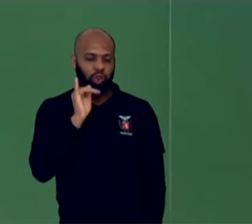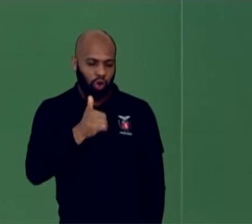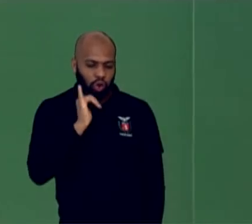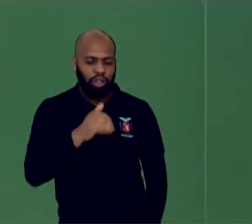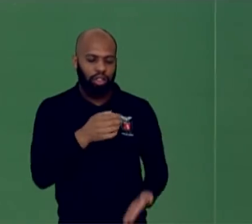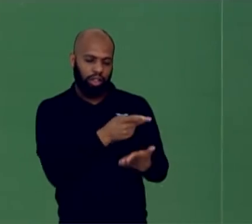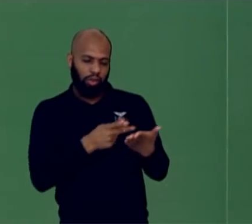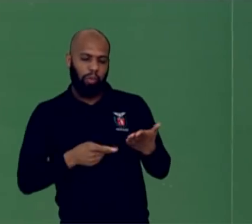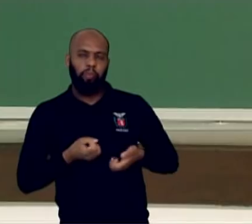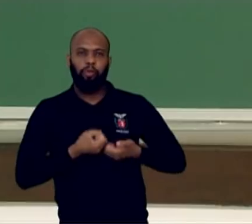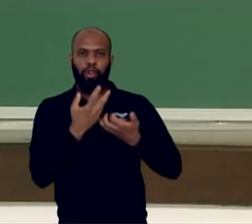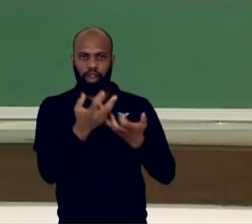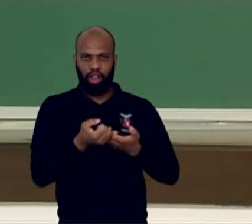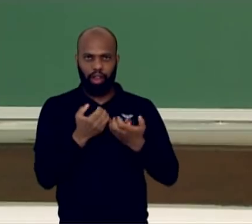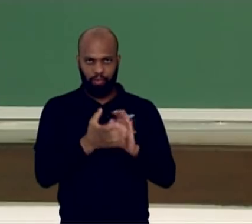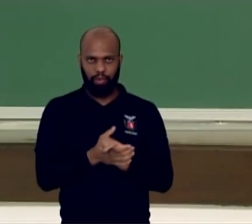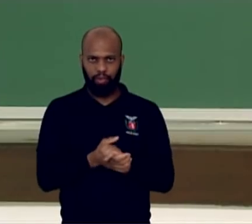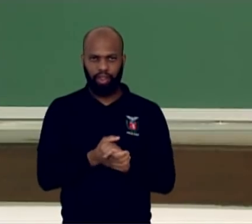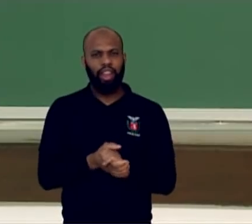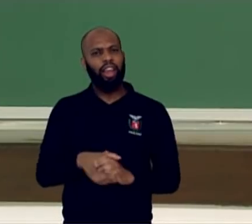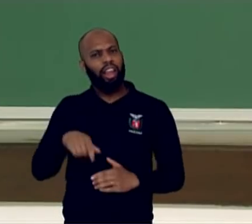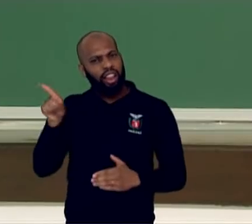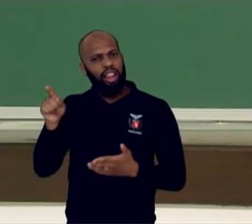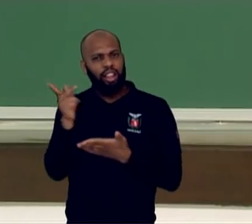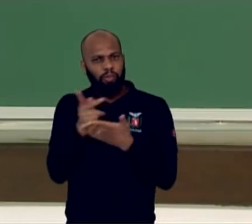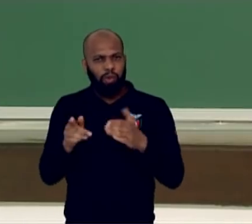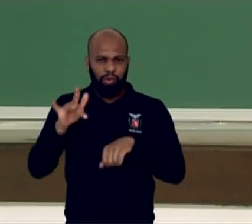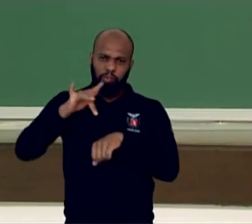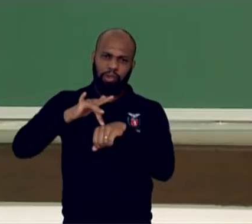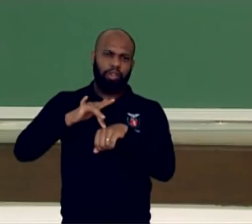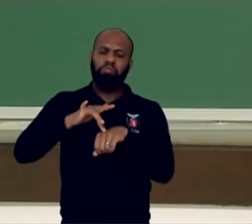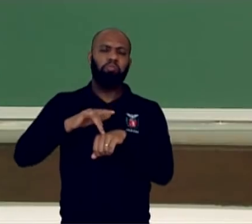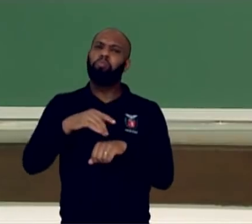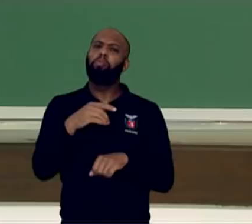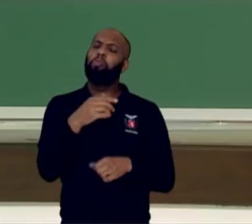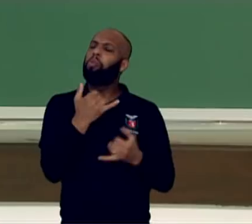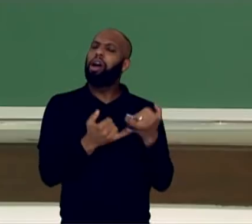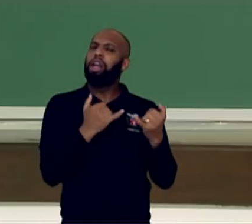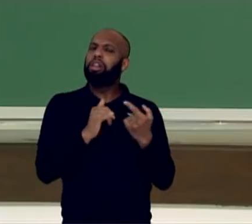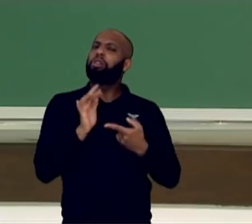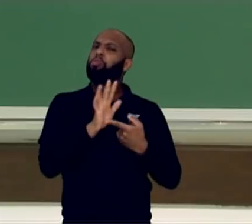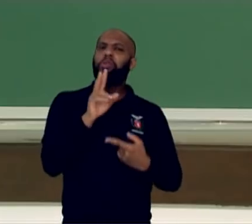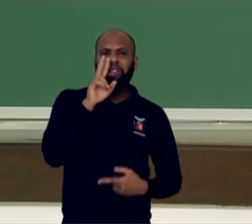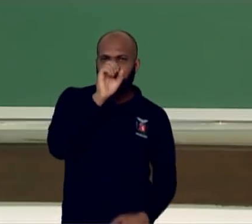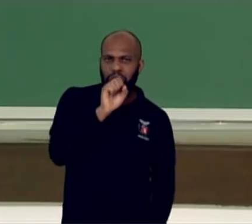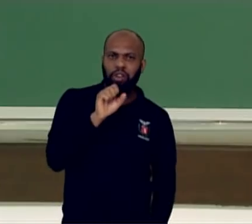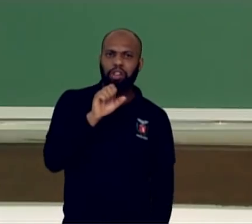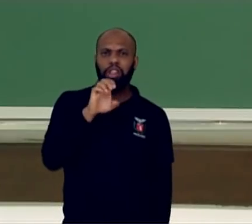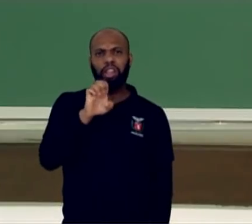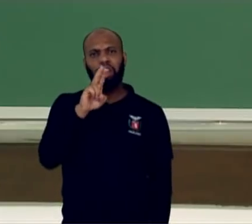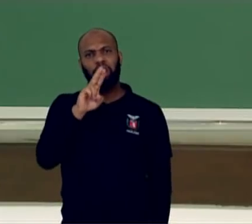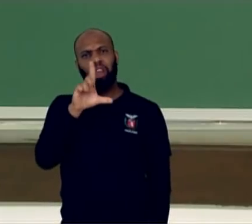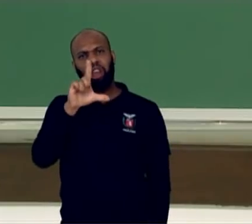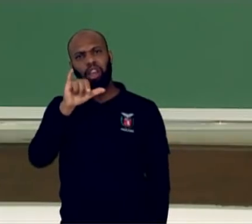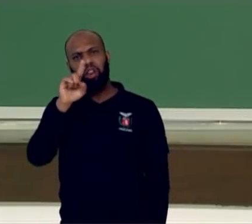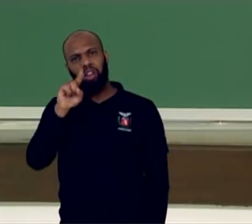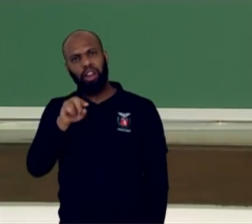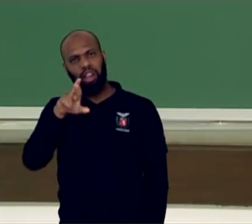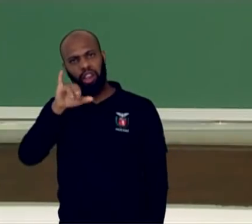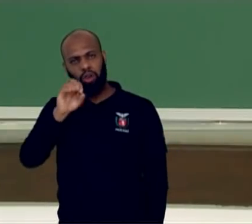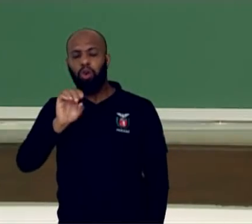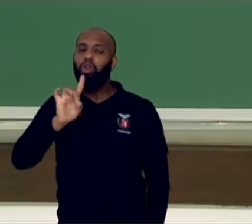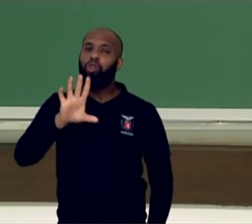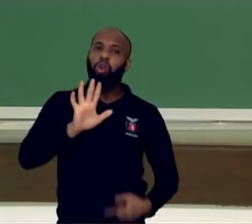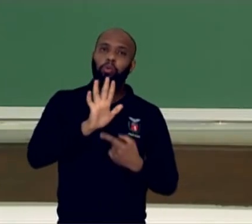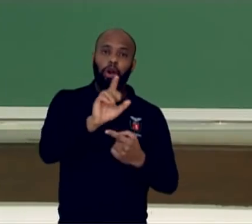poema, o eu lírico ele não é muito destacado. Ele apenas nos conta o que a bailarina quer fazer, o que a menininha